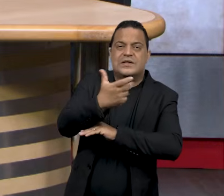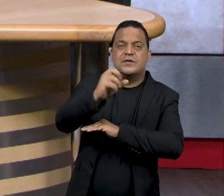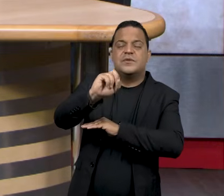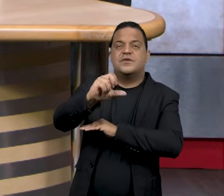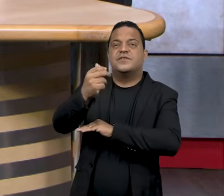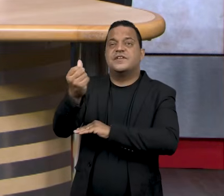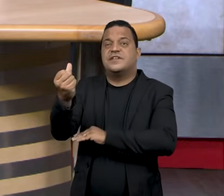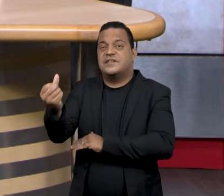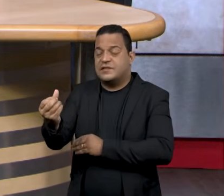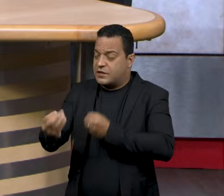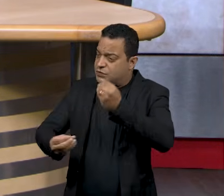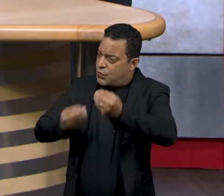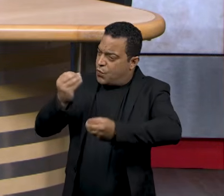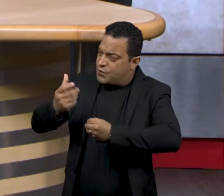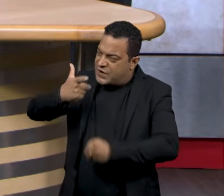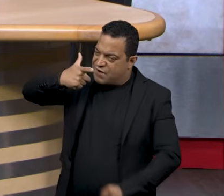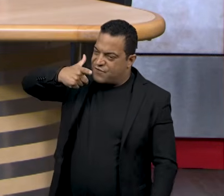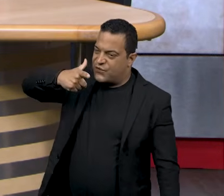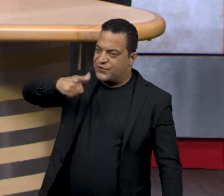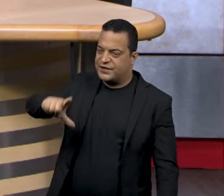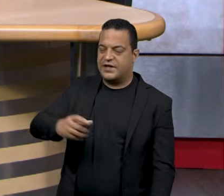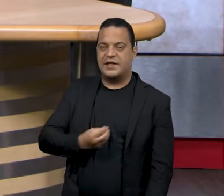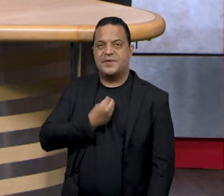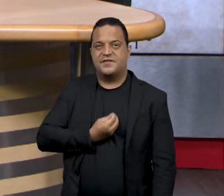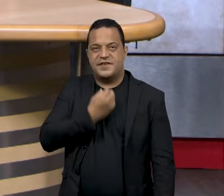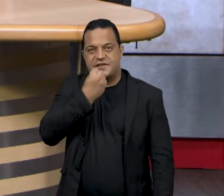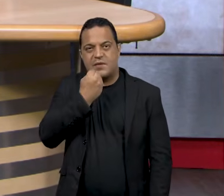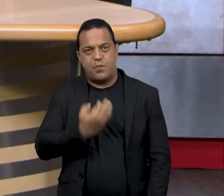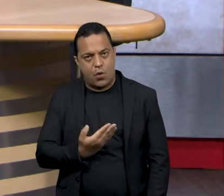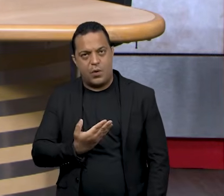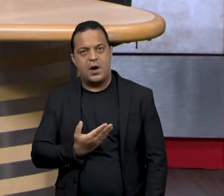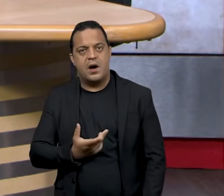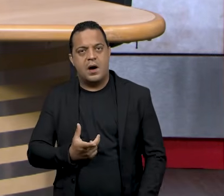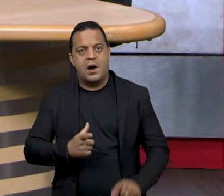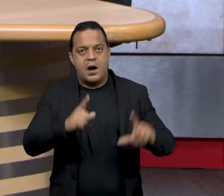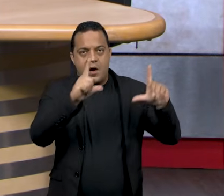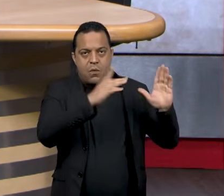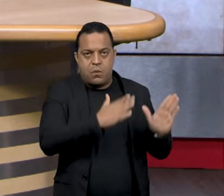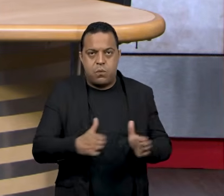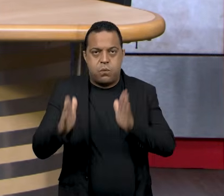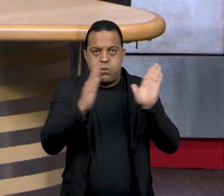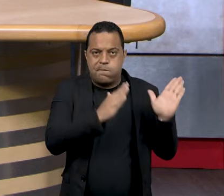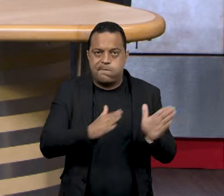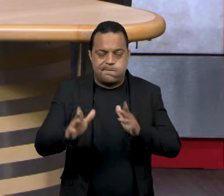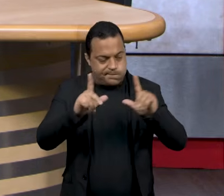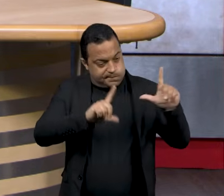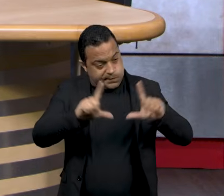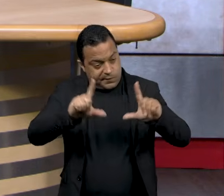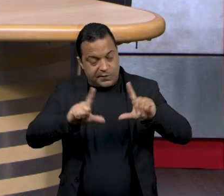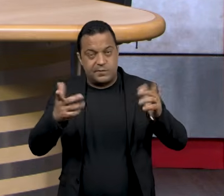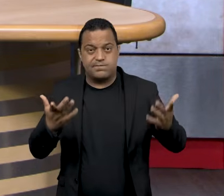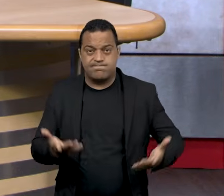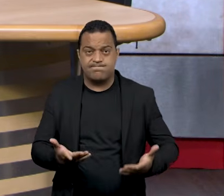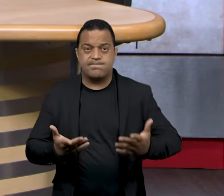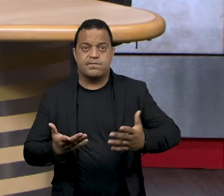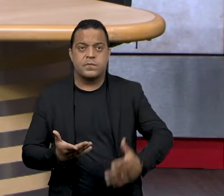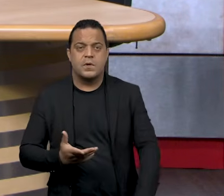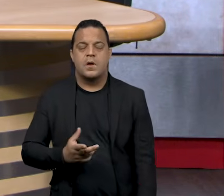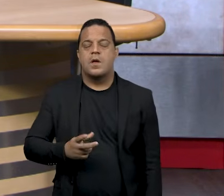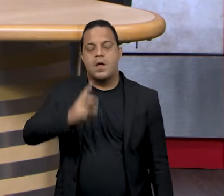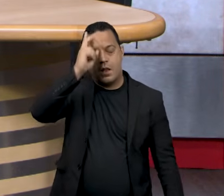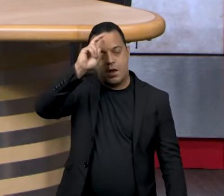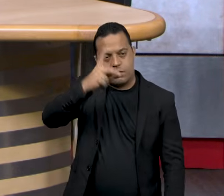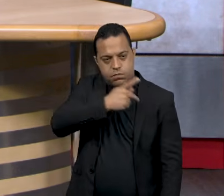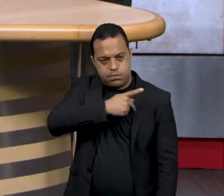assiste todos os nossos episódios que você vai aprender muita coisa para fazer um ano novo com as bênçãos de Deus. Exatamente. E eu me